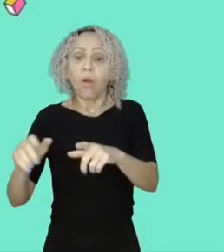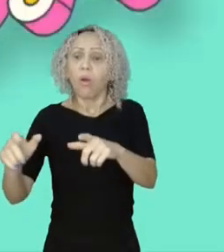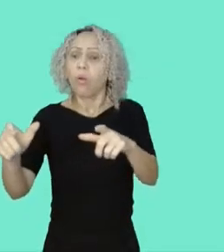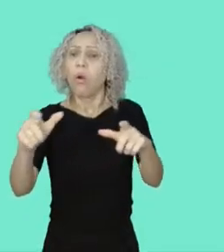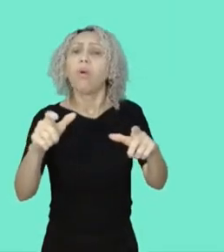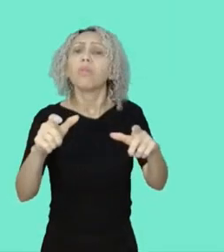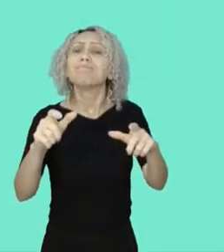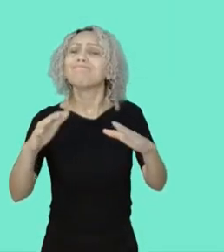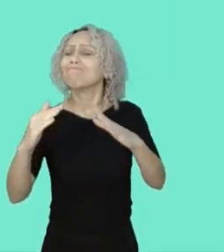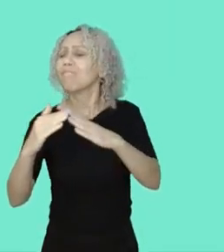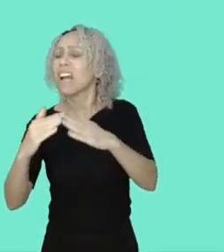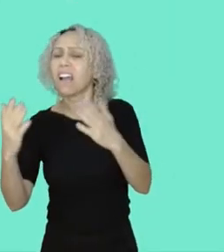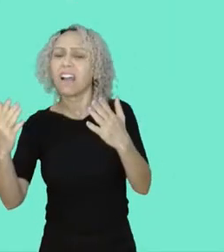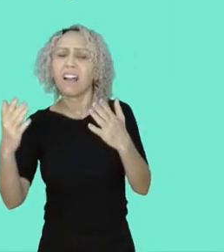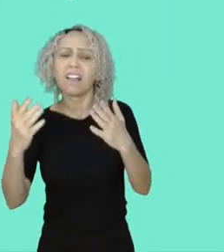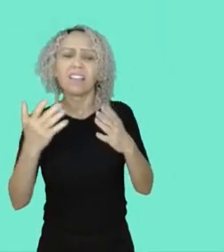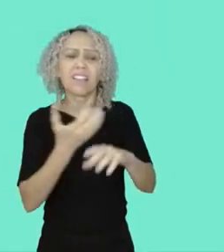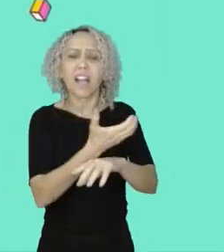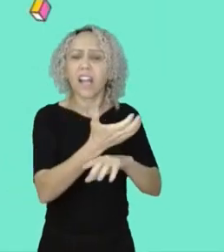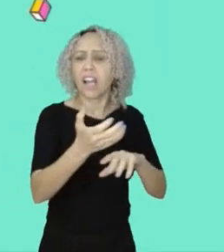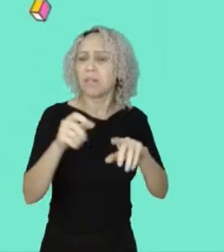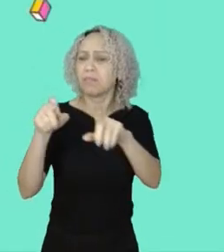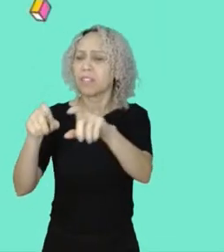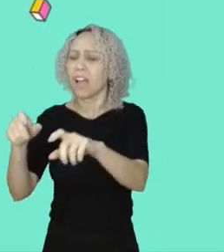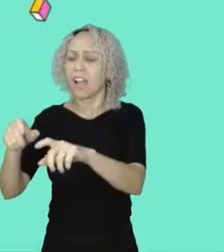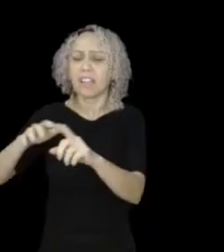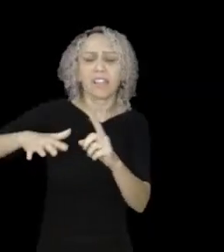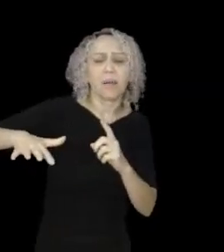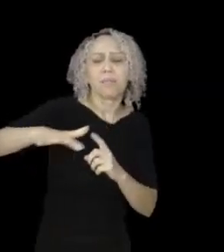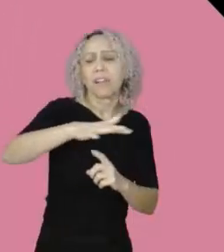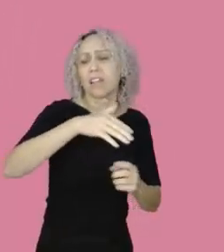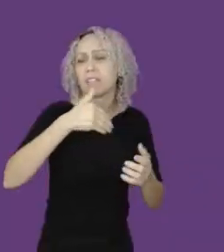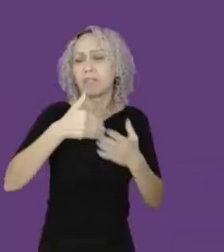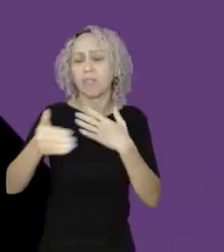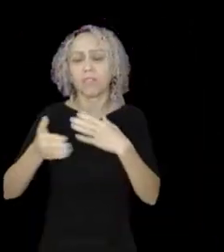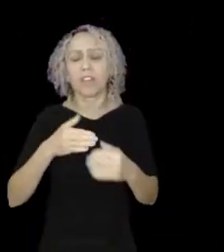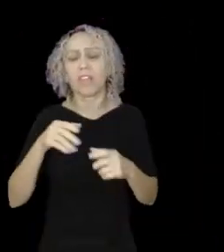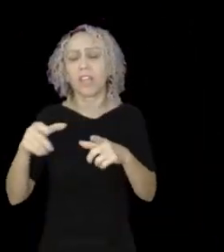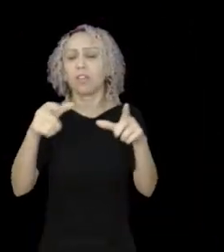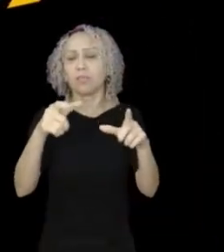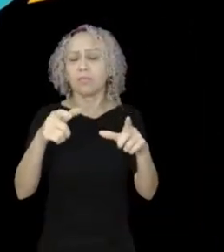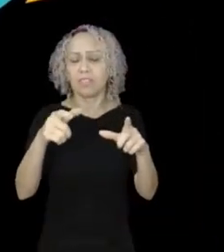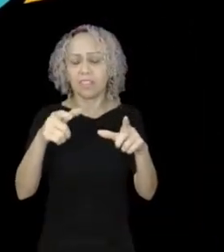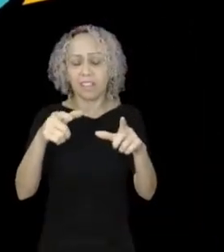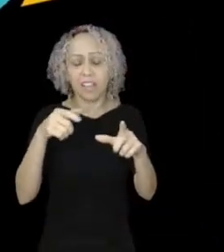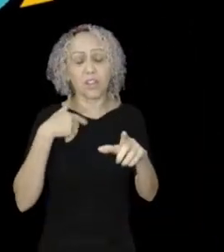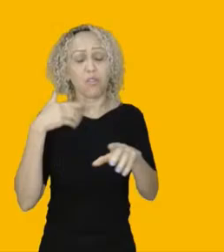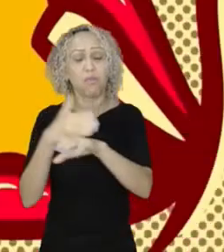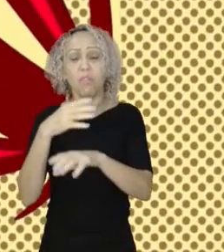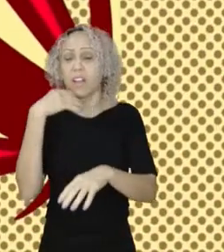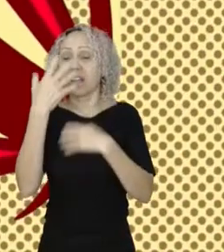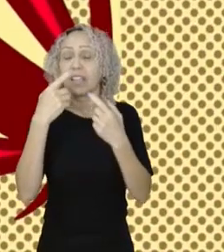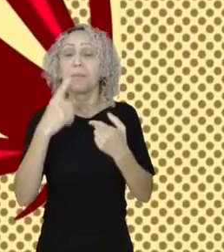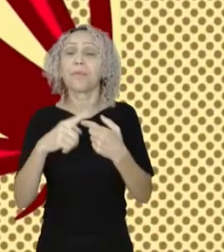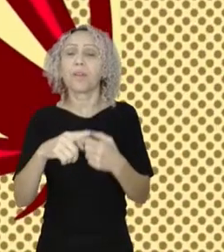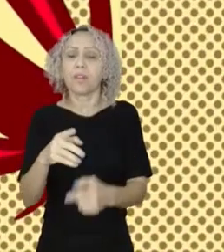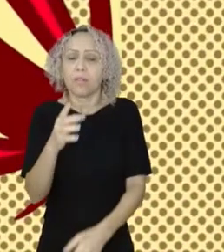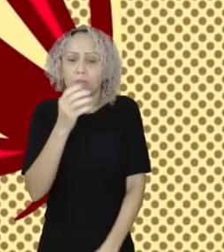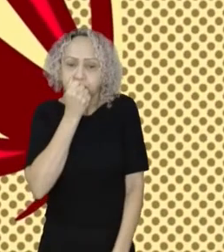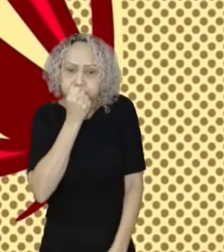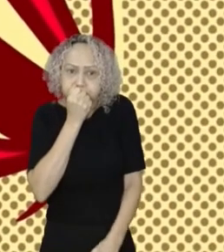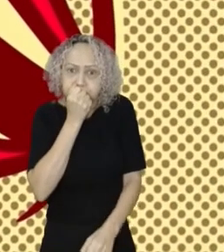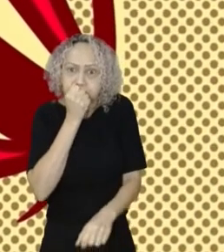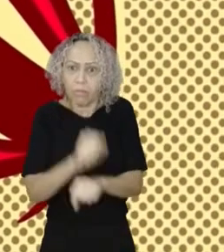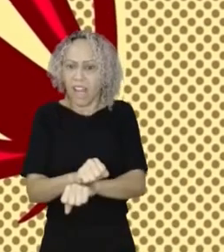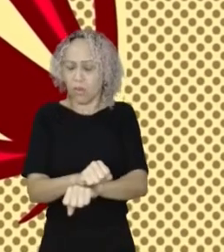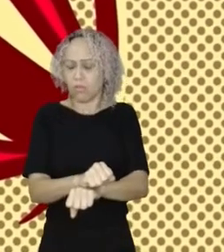Seja em casa, no campo, na rua ou na praça. Chega de mordaça,